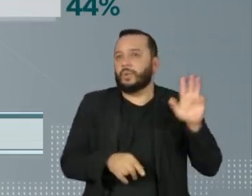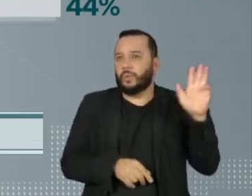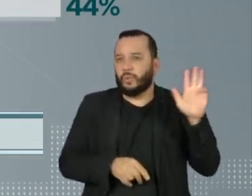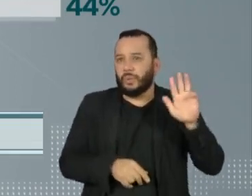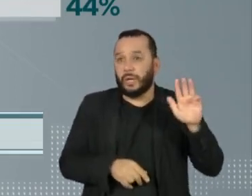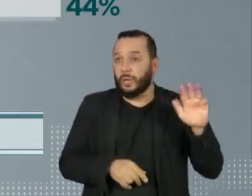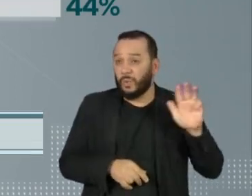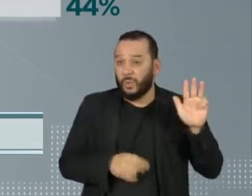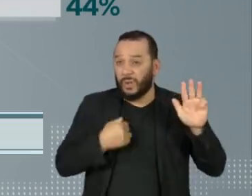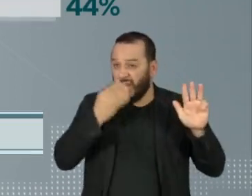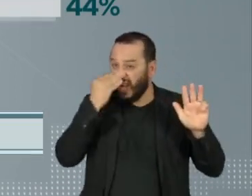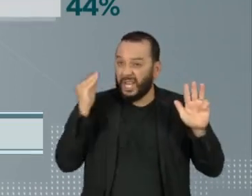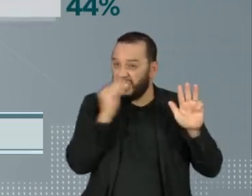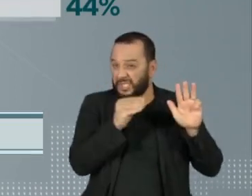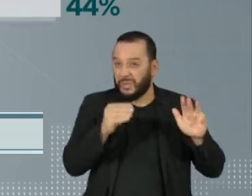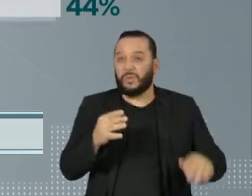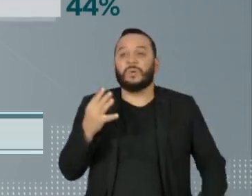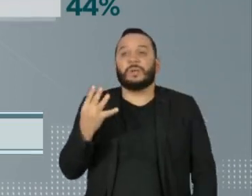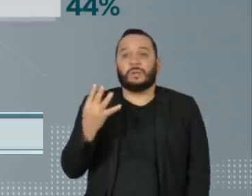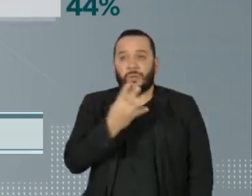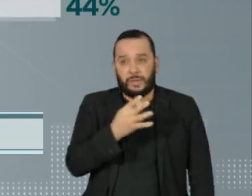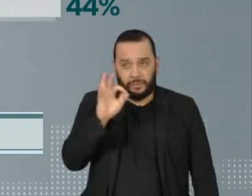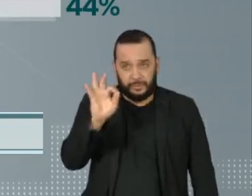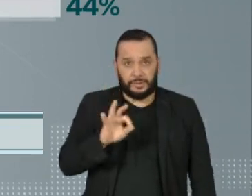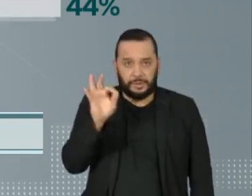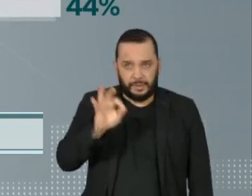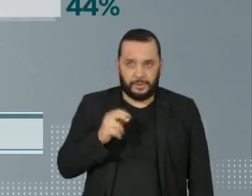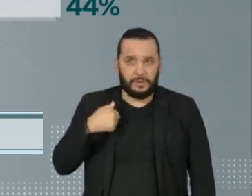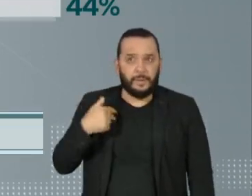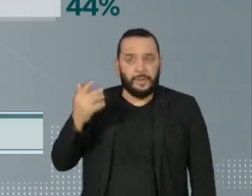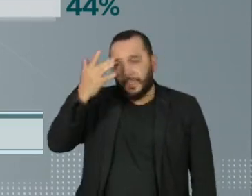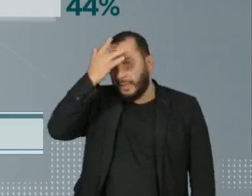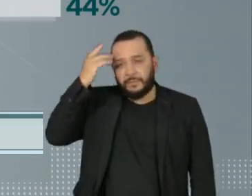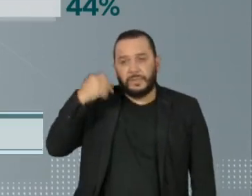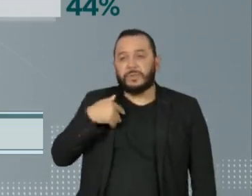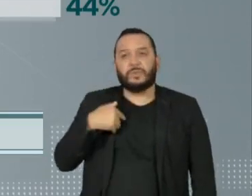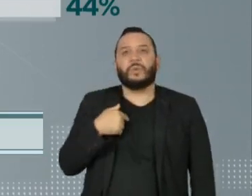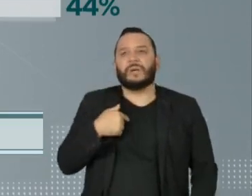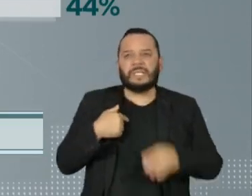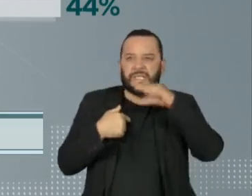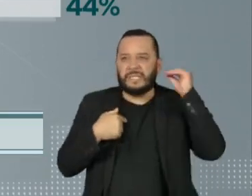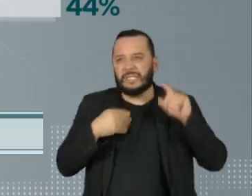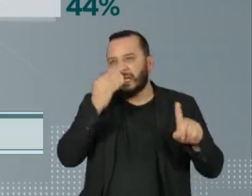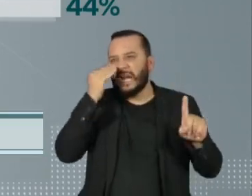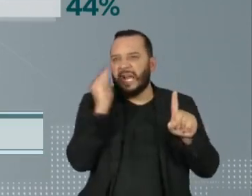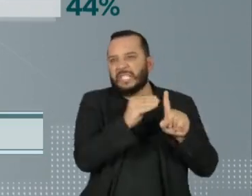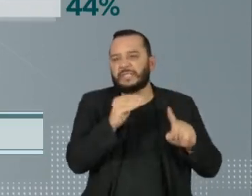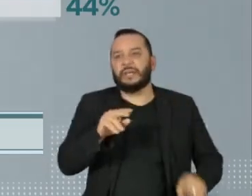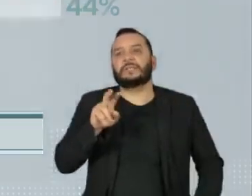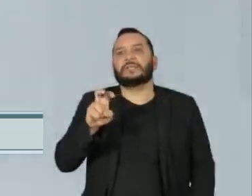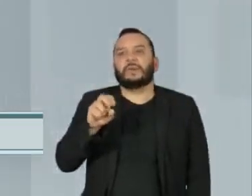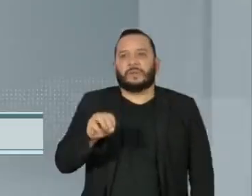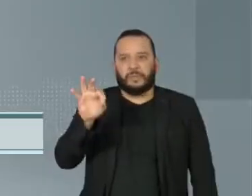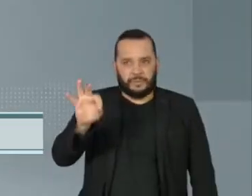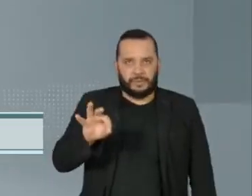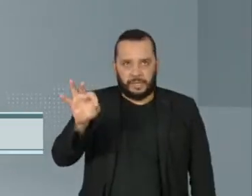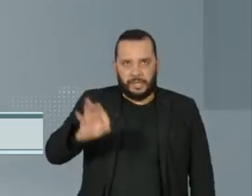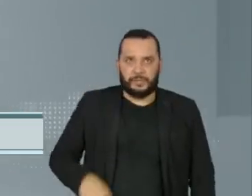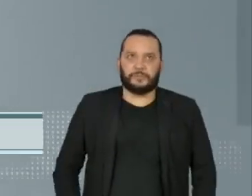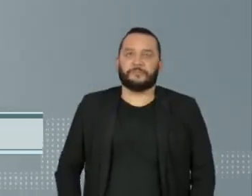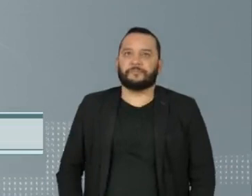da Silva é de 44 por cento o percentual de eleitores que recusam o voto a Ciro Gomes é de cinquenta por cento